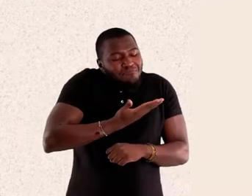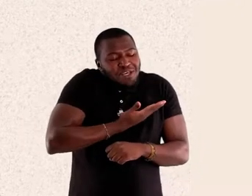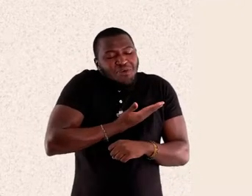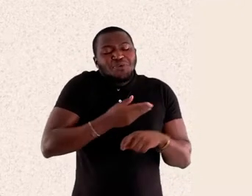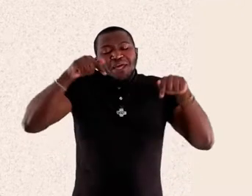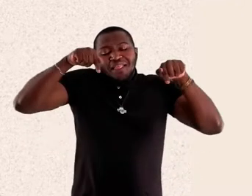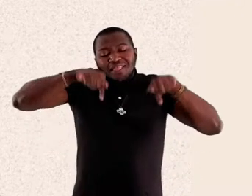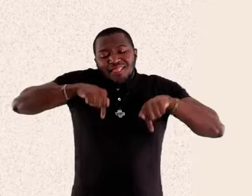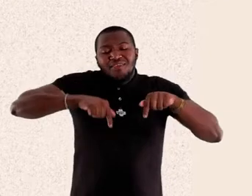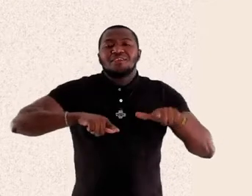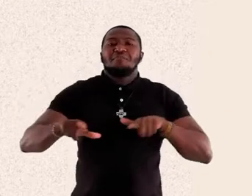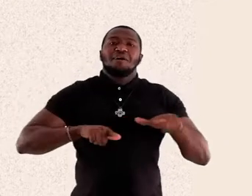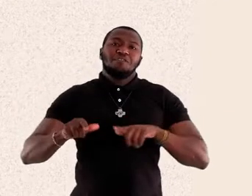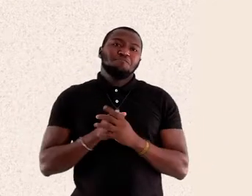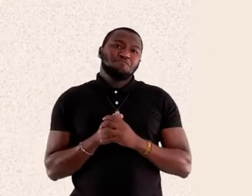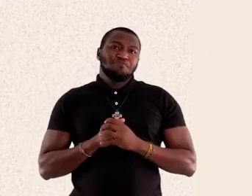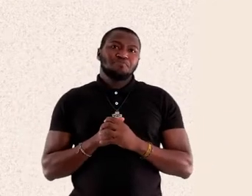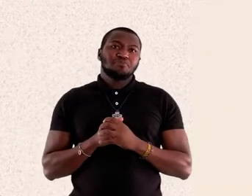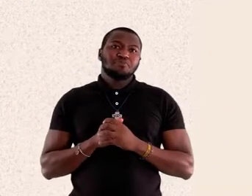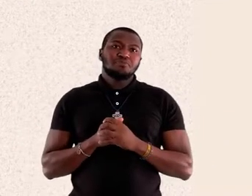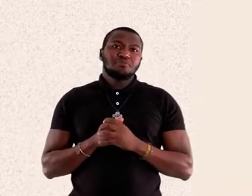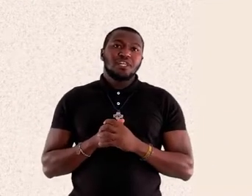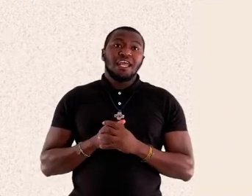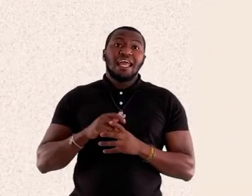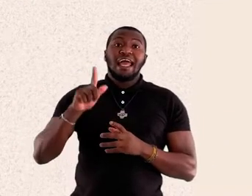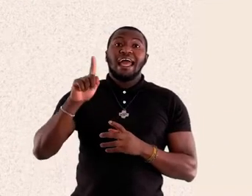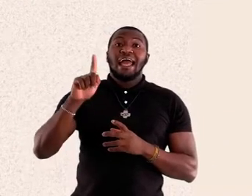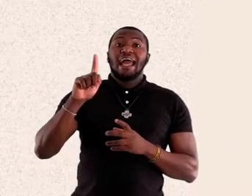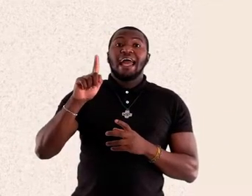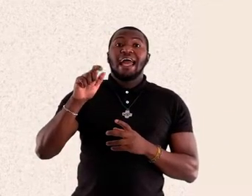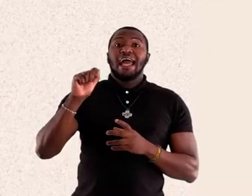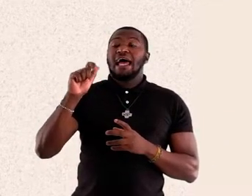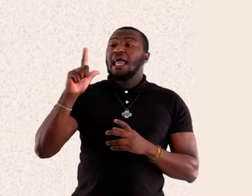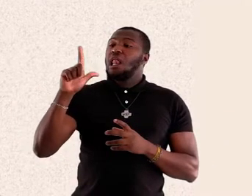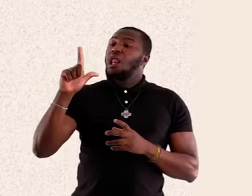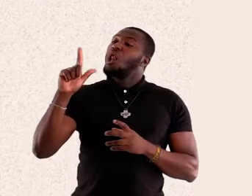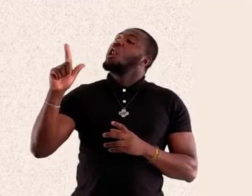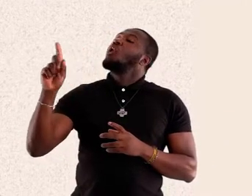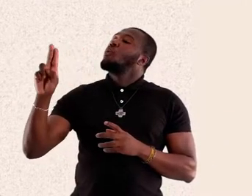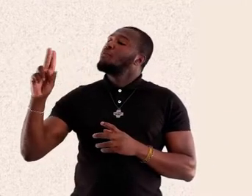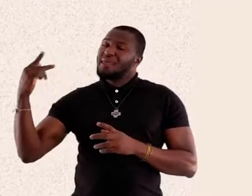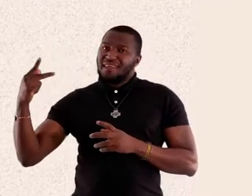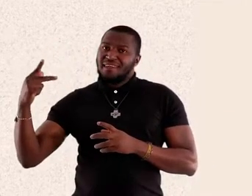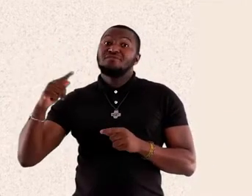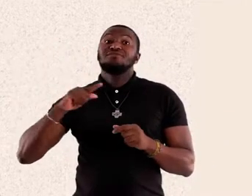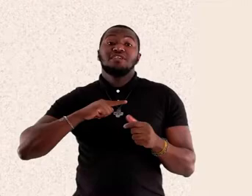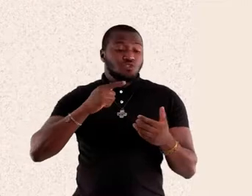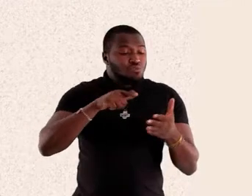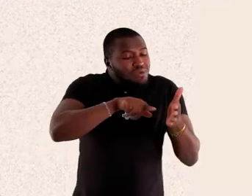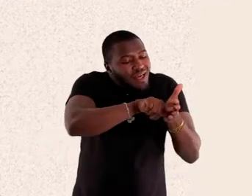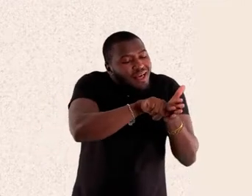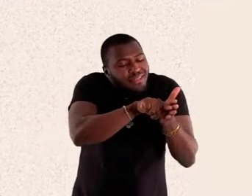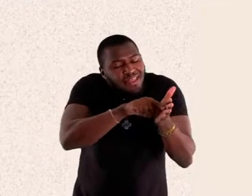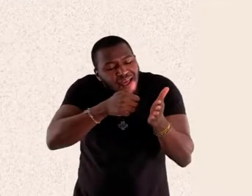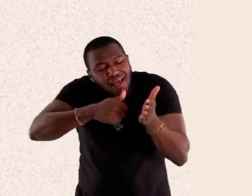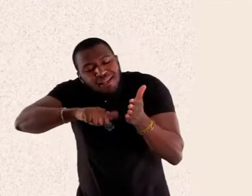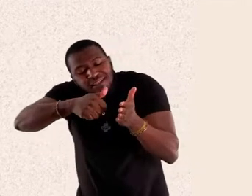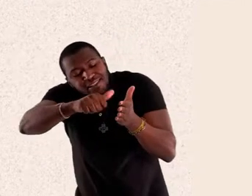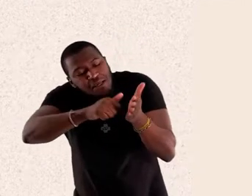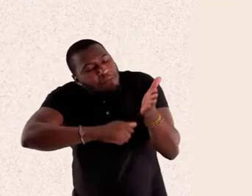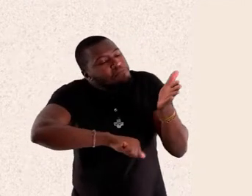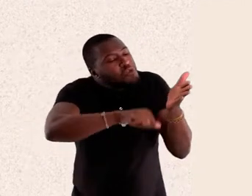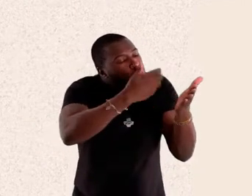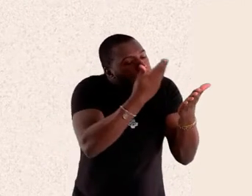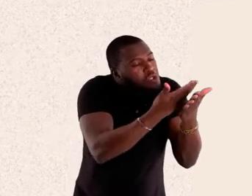a gallup também né fez uma meta-análise e décadas de dados aí